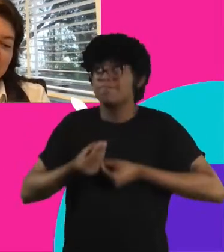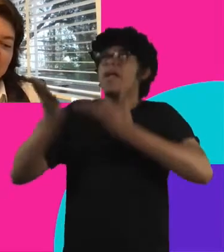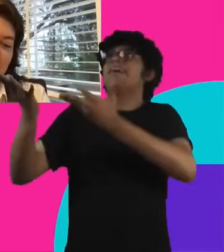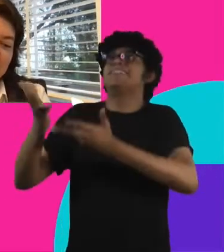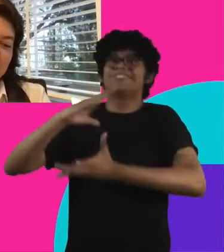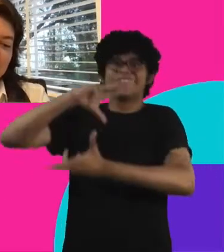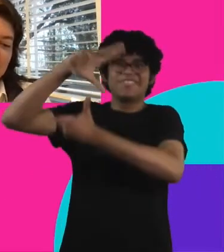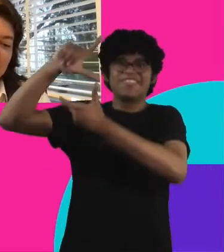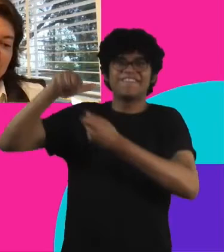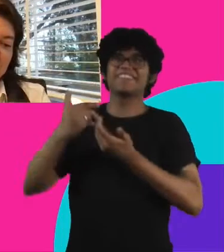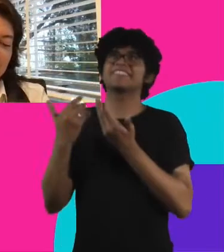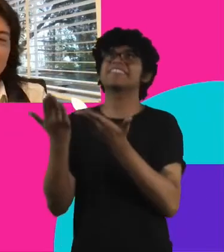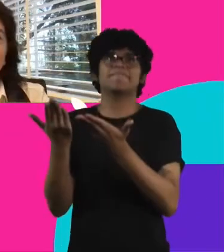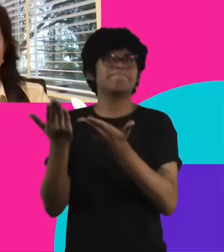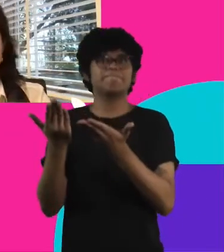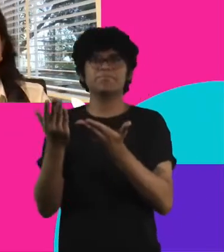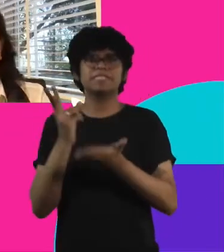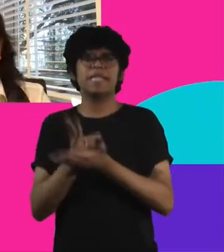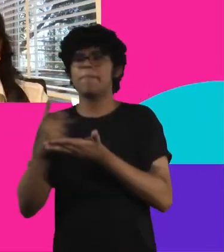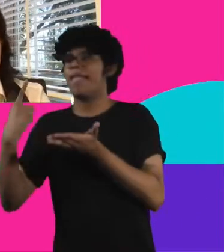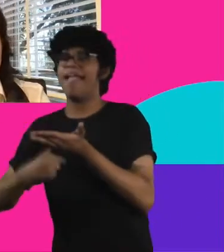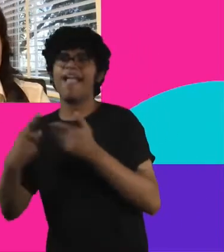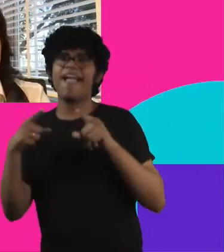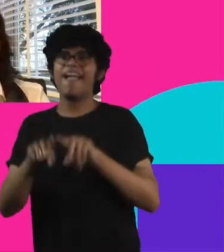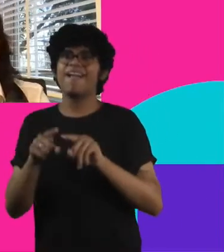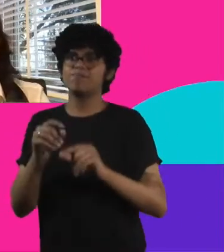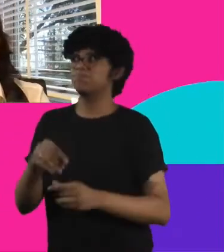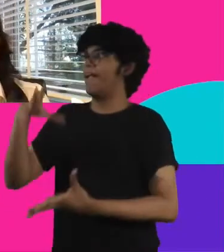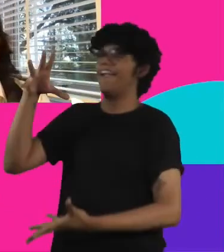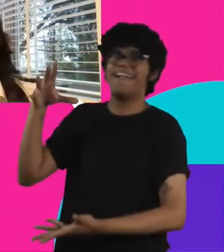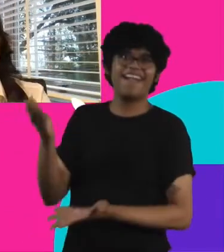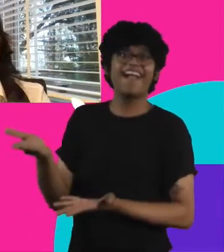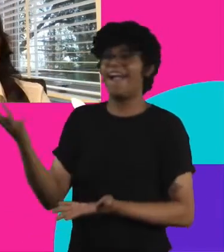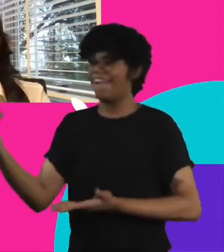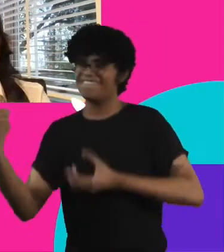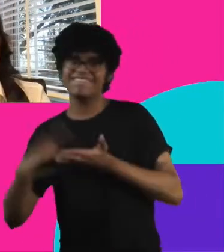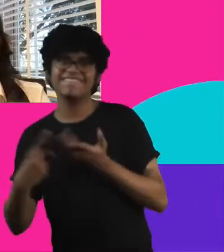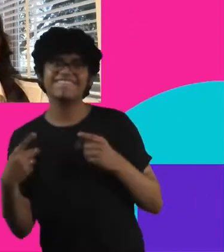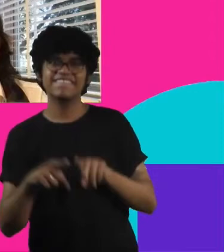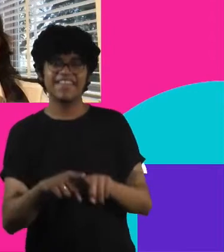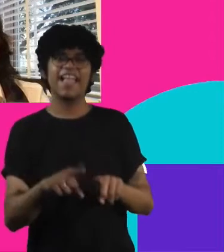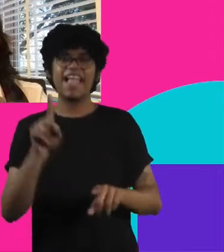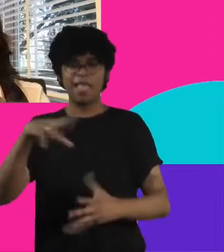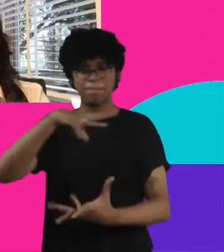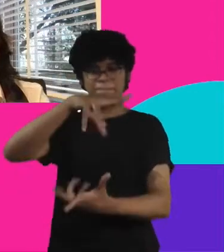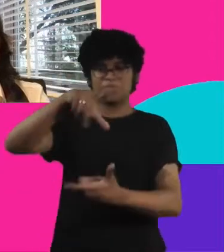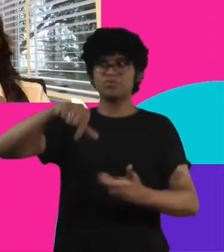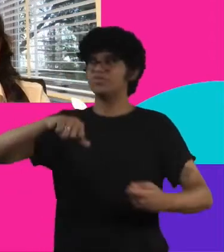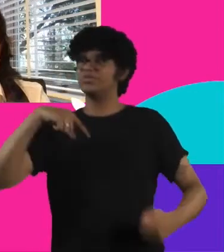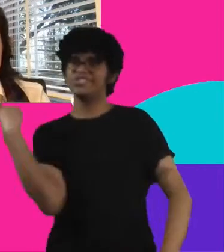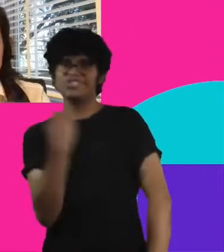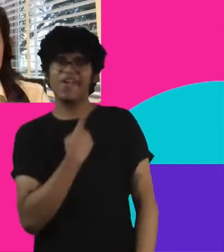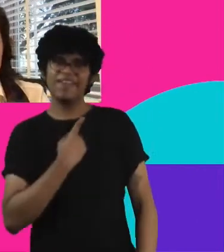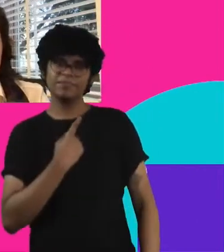sempre tem o parceiro e, enfim, todos os atores dentro de um ecossistema, dentro de uma jornada que vão